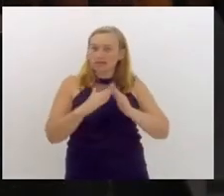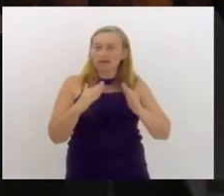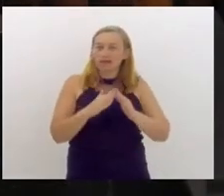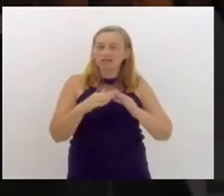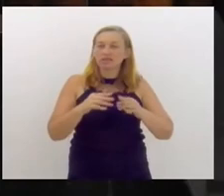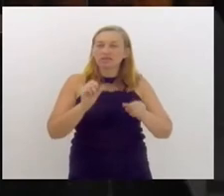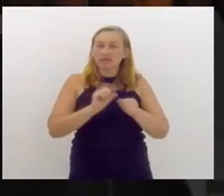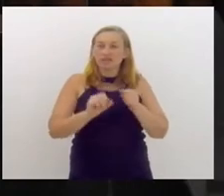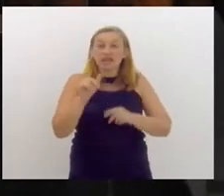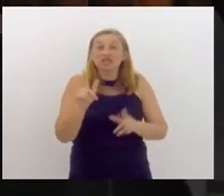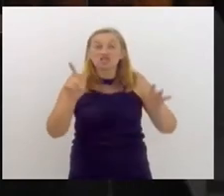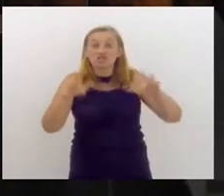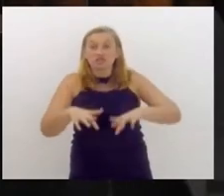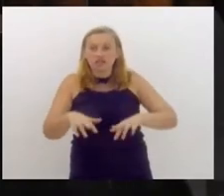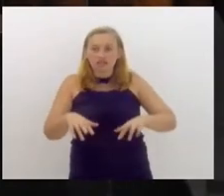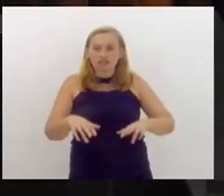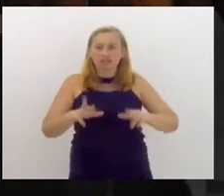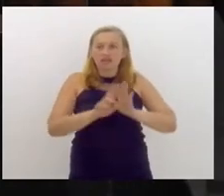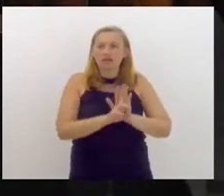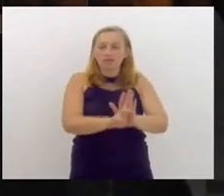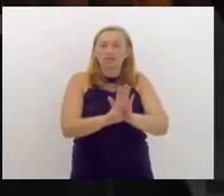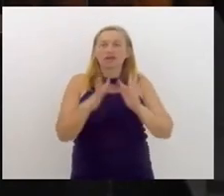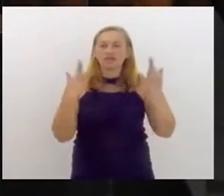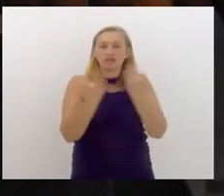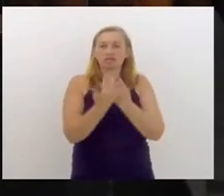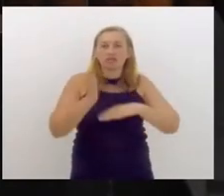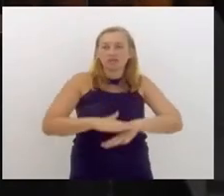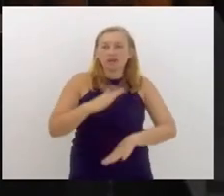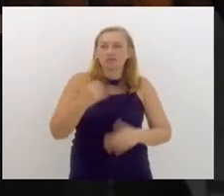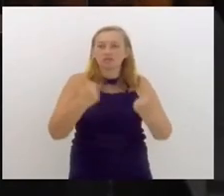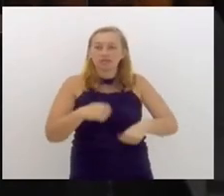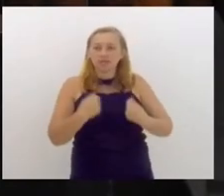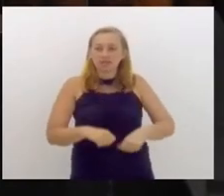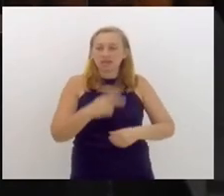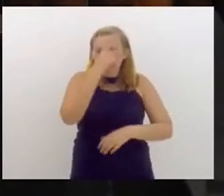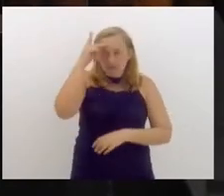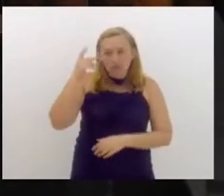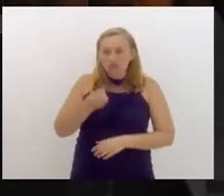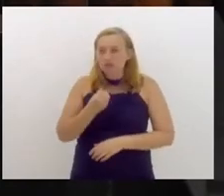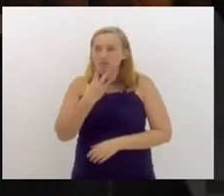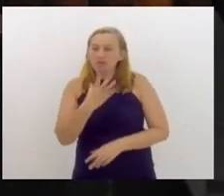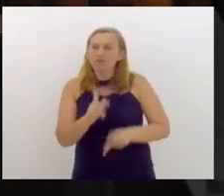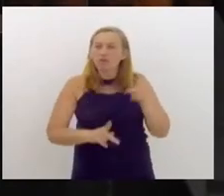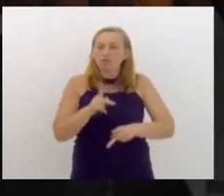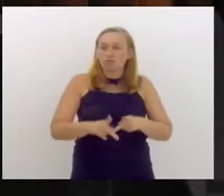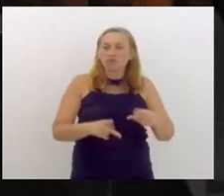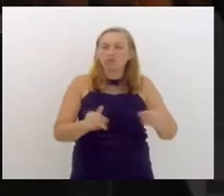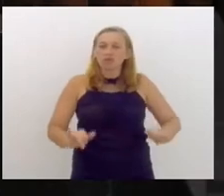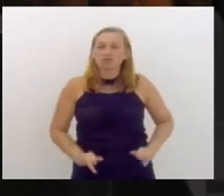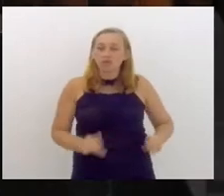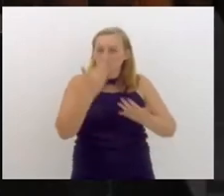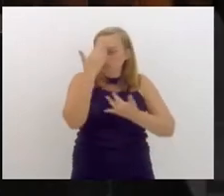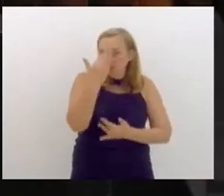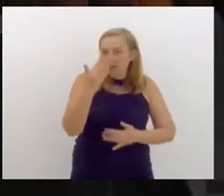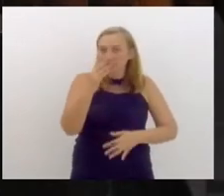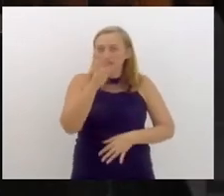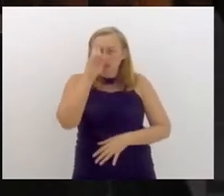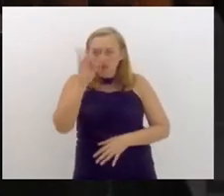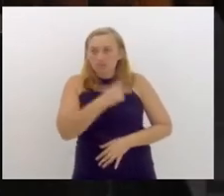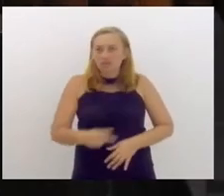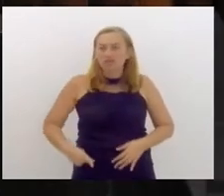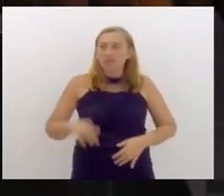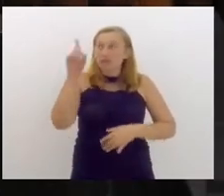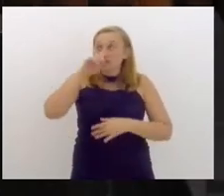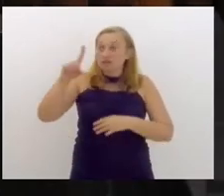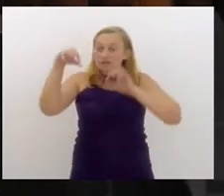possa fazer a diferença e representar a família que mais precisa, que é o cidadão de bem, é o povo que tanto sofre. Muito obrigado, presidente. Deus